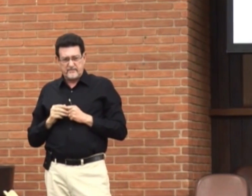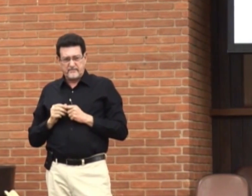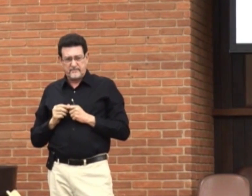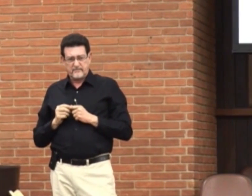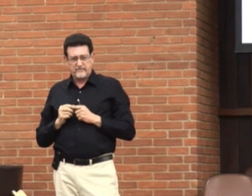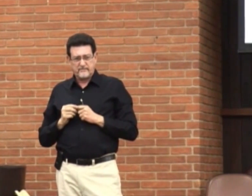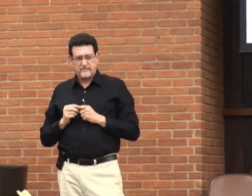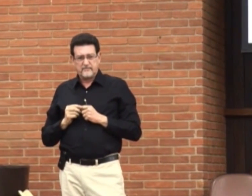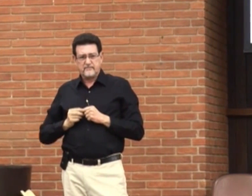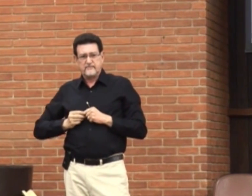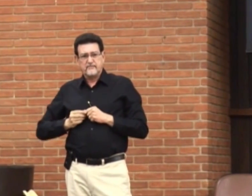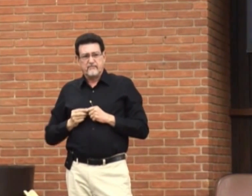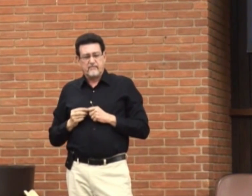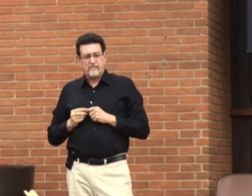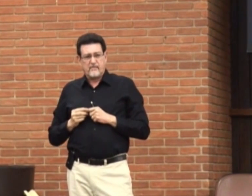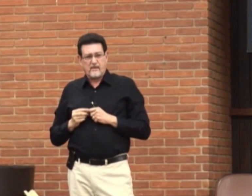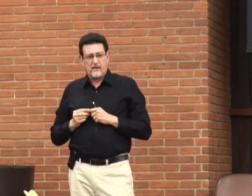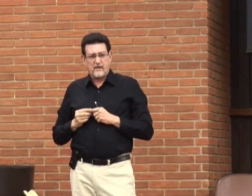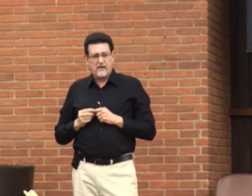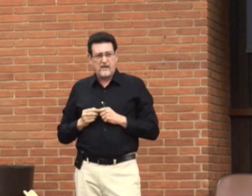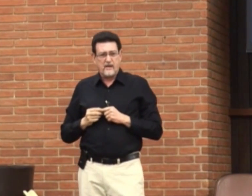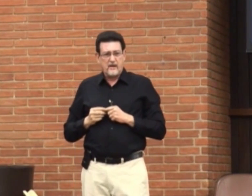Pai.